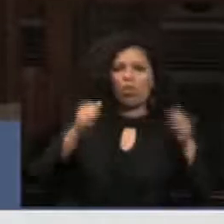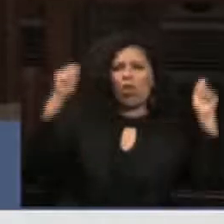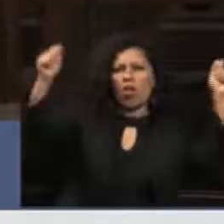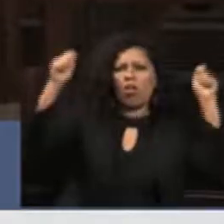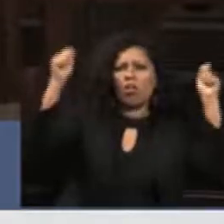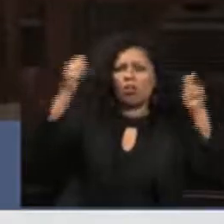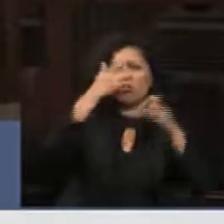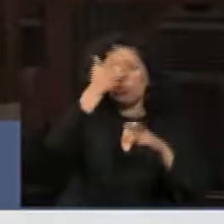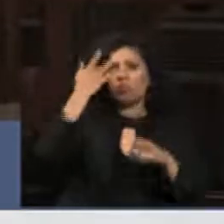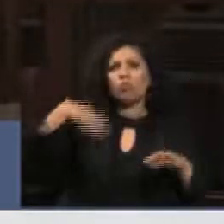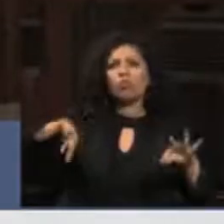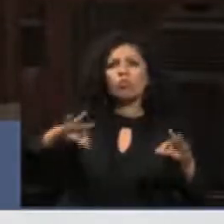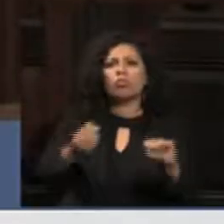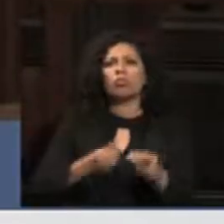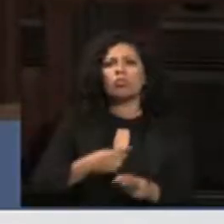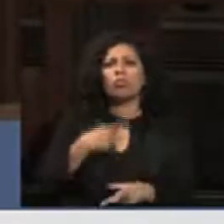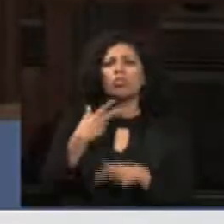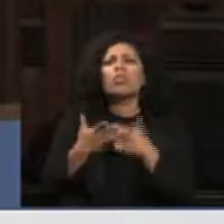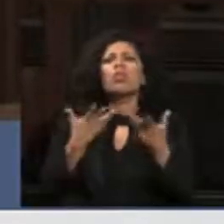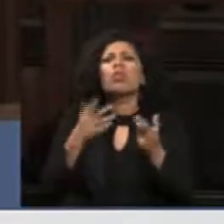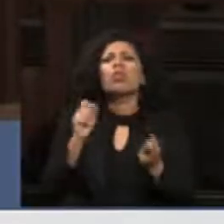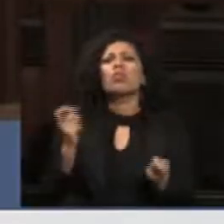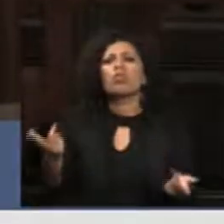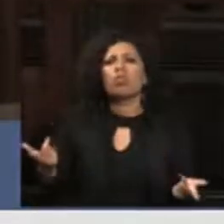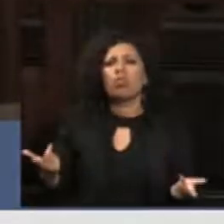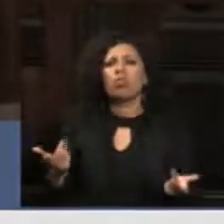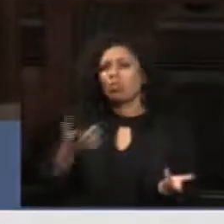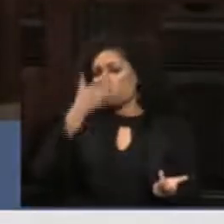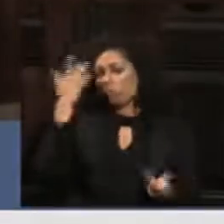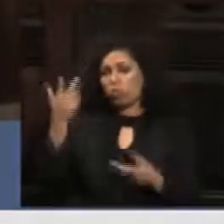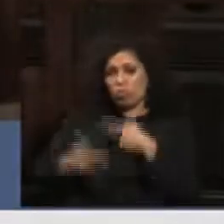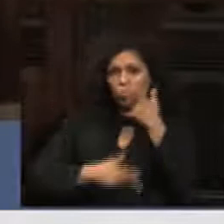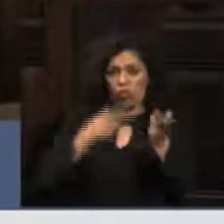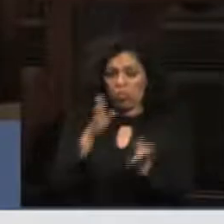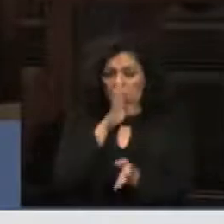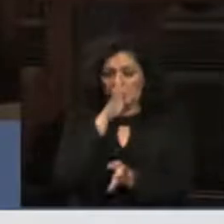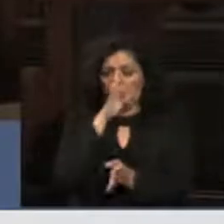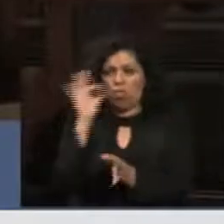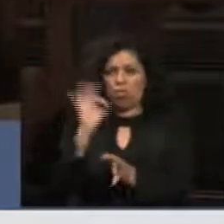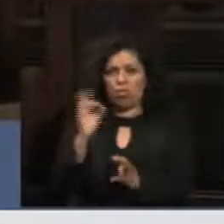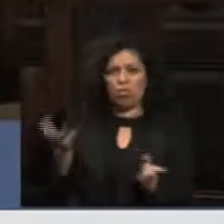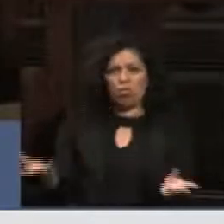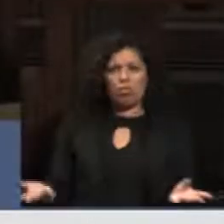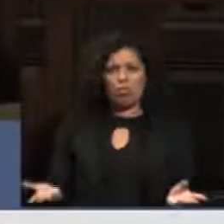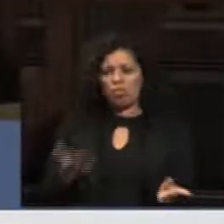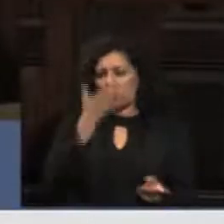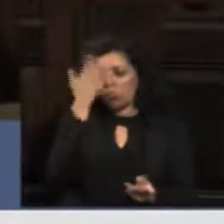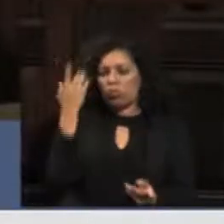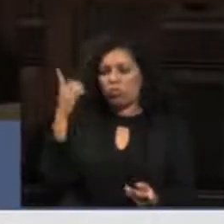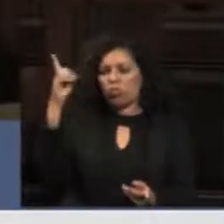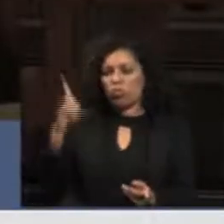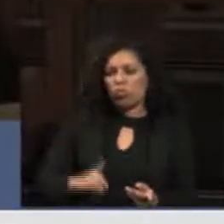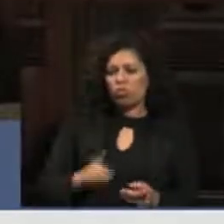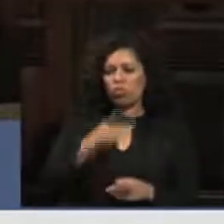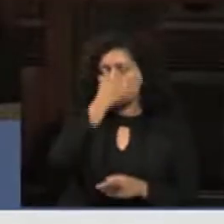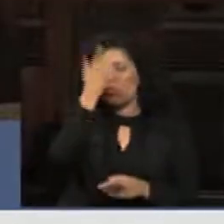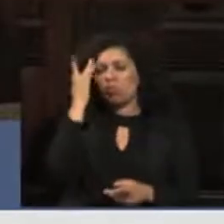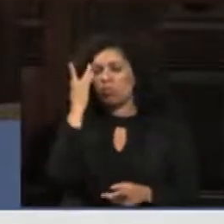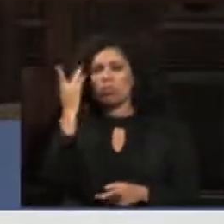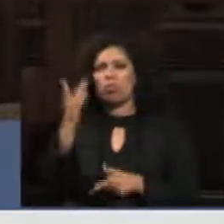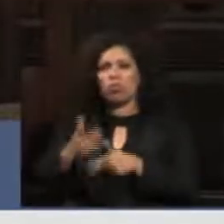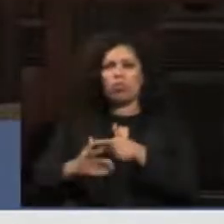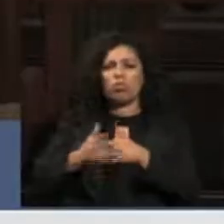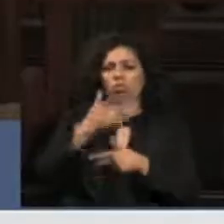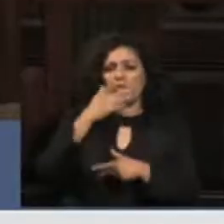isso? Vai proibir as instituições da sociedade civil que atuam pelos direitos humanos, que atuam